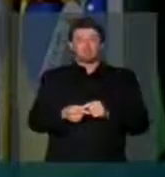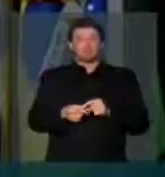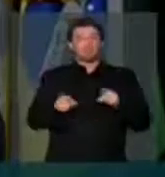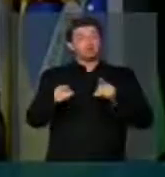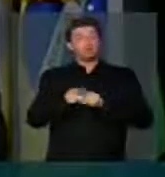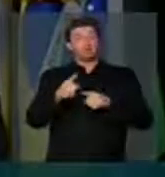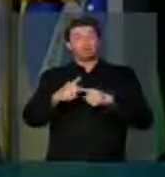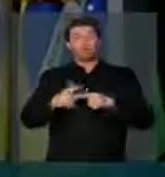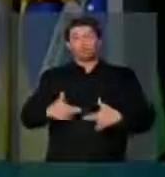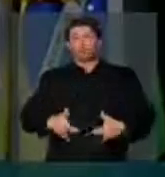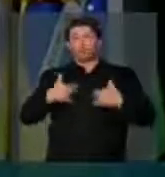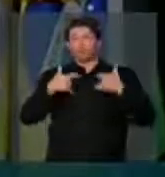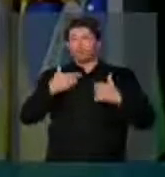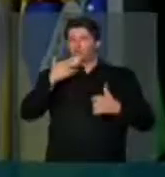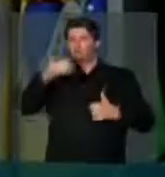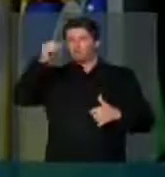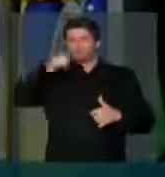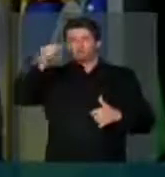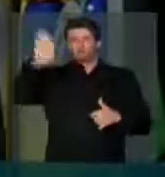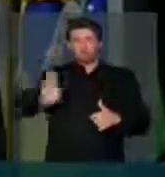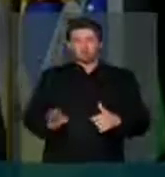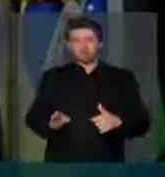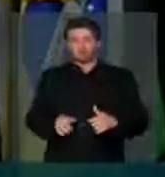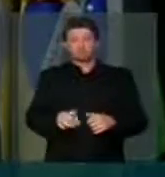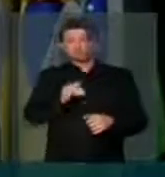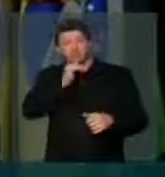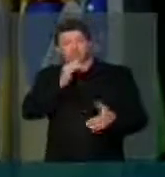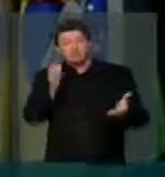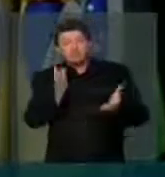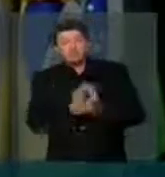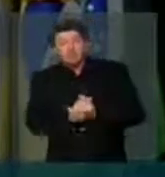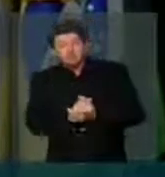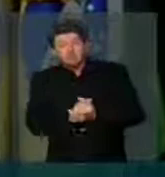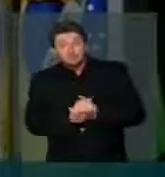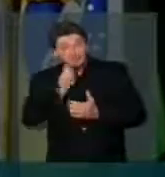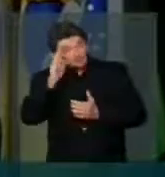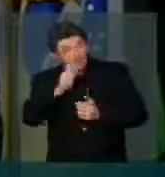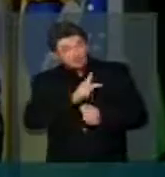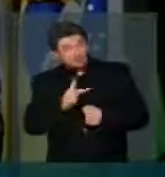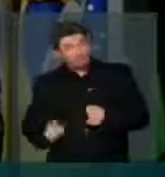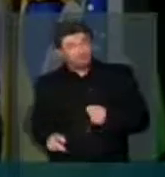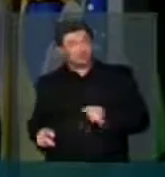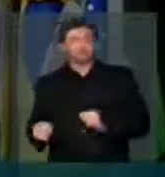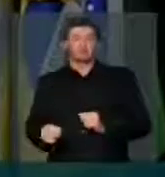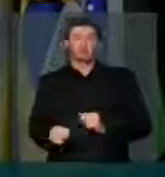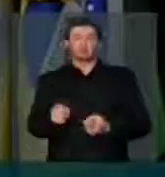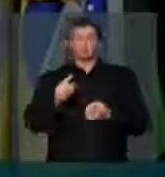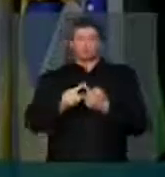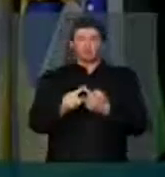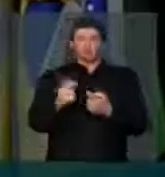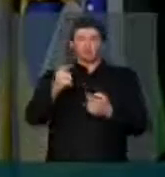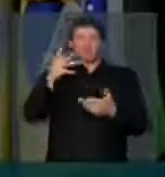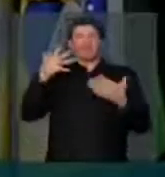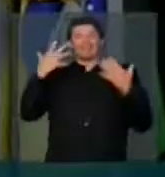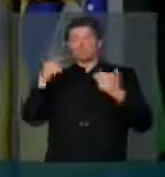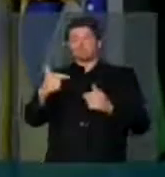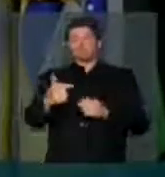e por ter honrado a mulher brasileira. Infelizmente, senhora presidente, não há motivos de